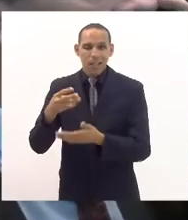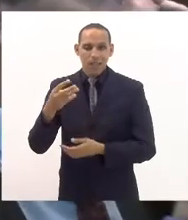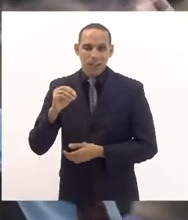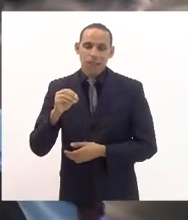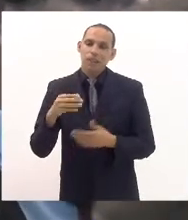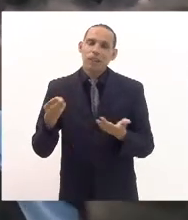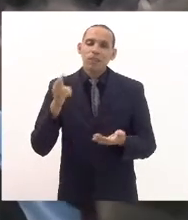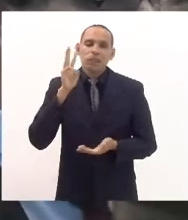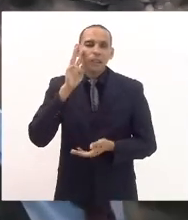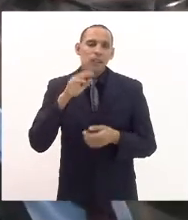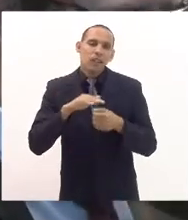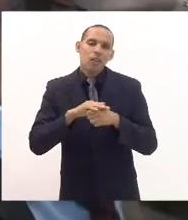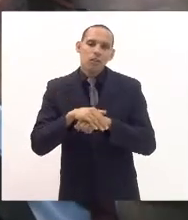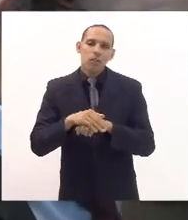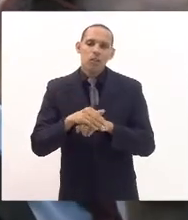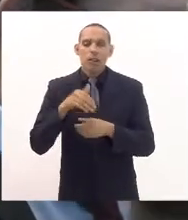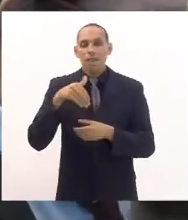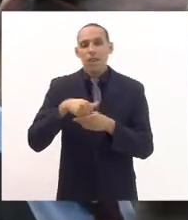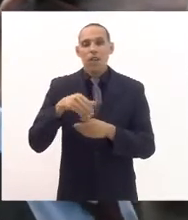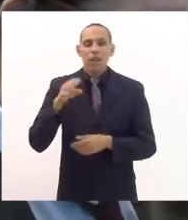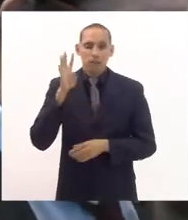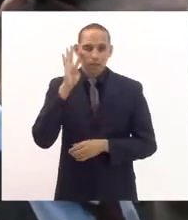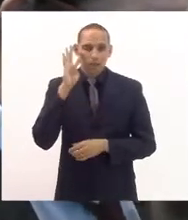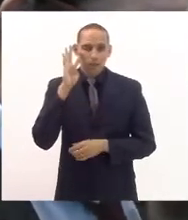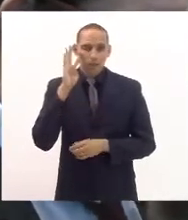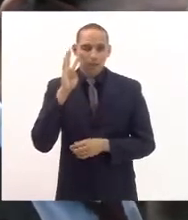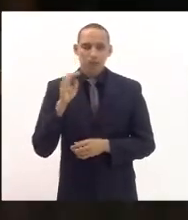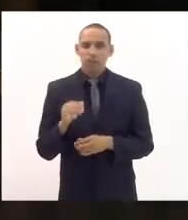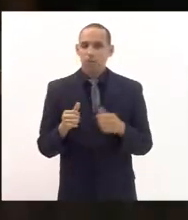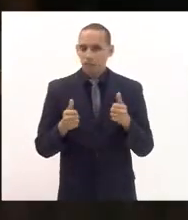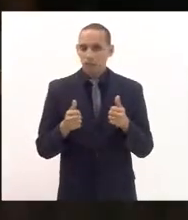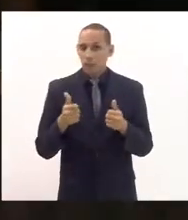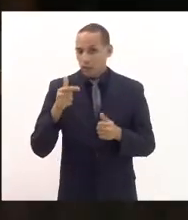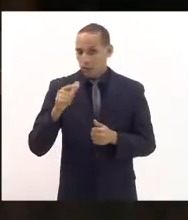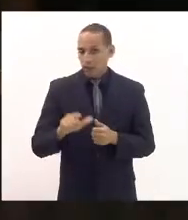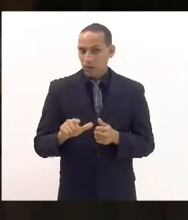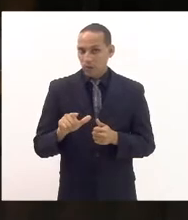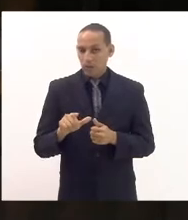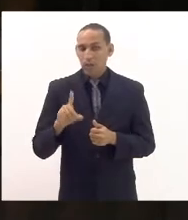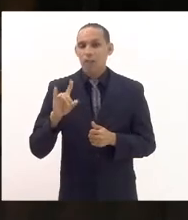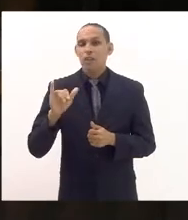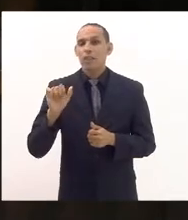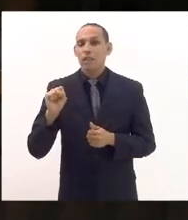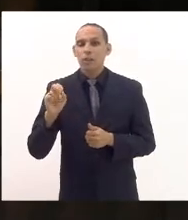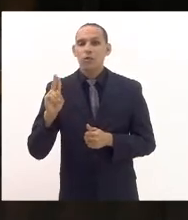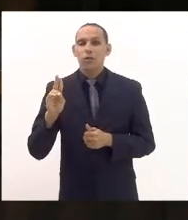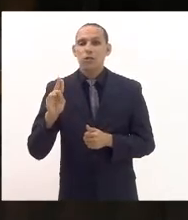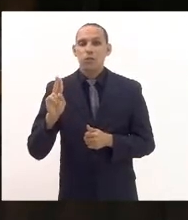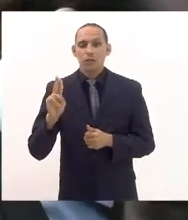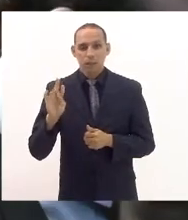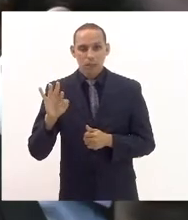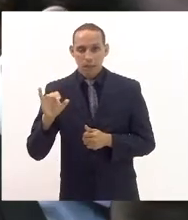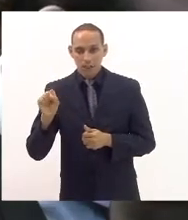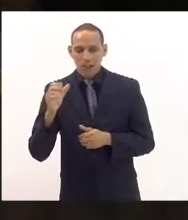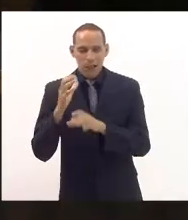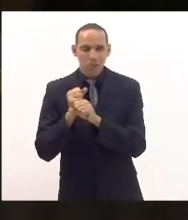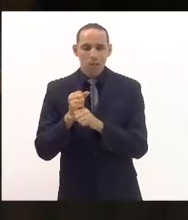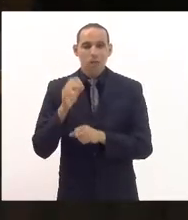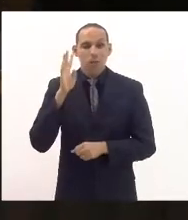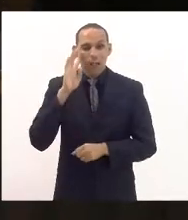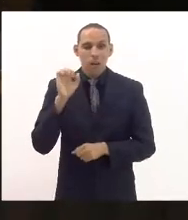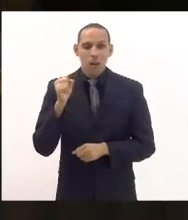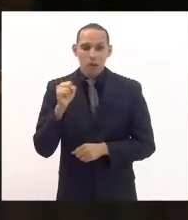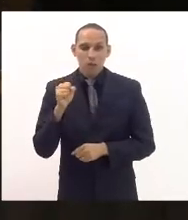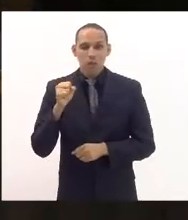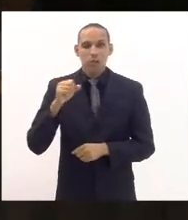faz na terça à noite só botar na Quarta Sem problema tá mas de novo dias úteis vamos lá vamos conta com a guarda tá